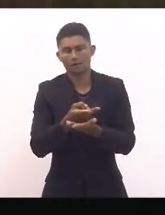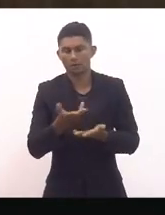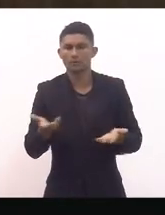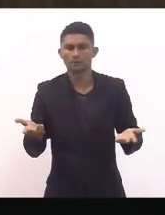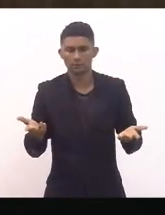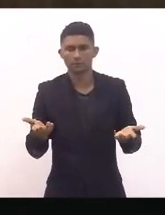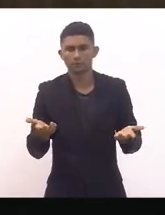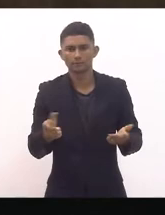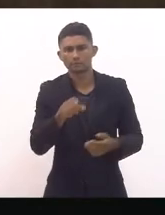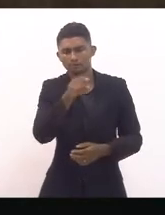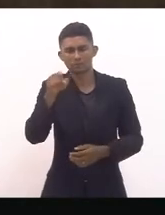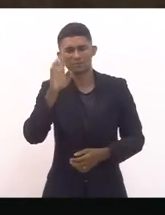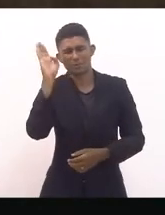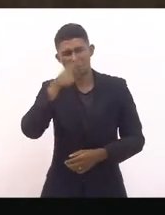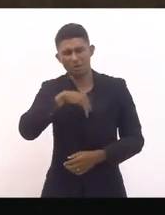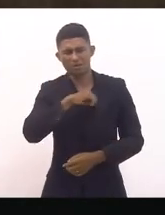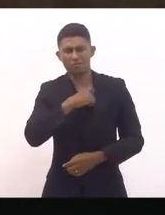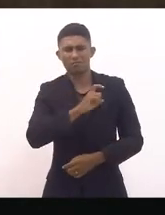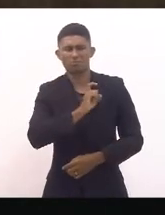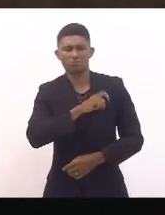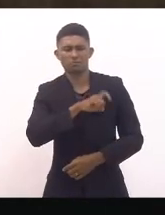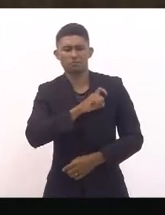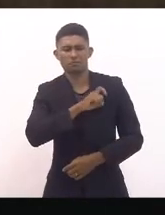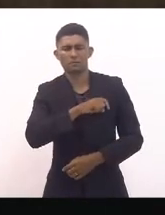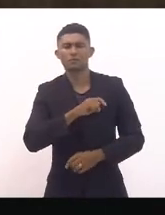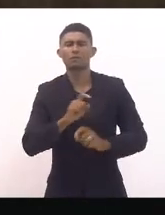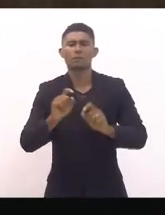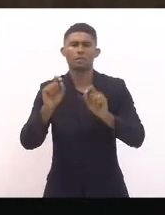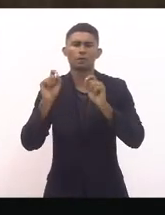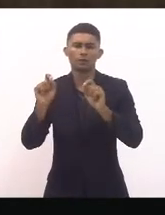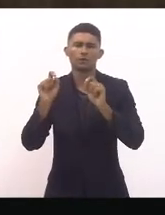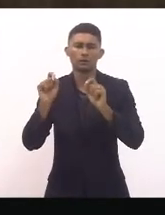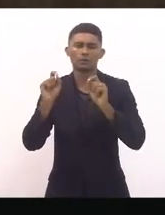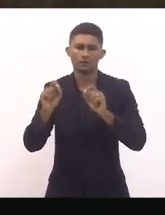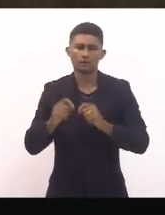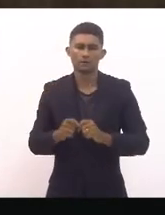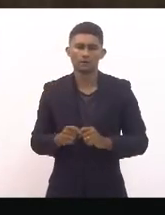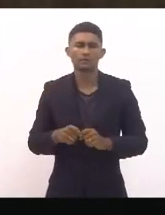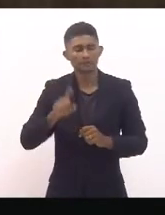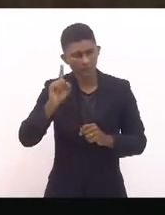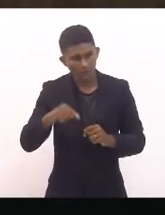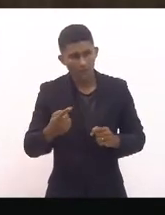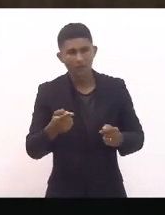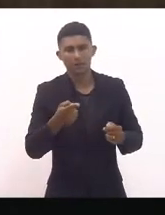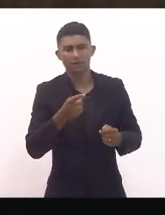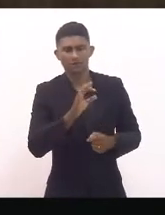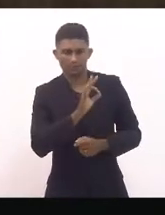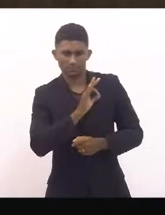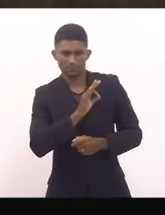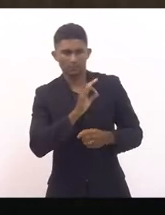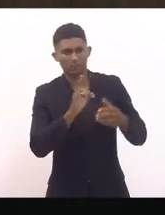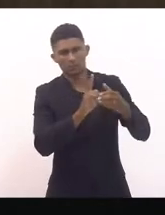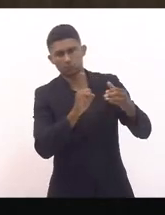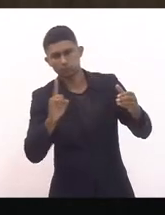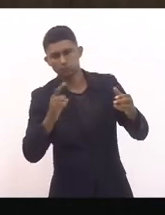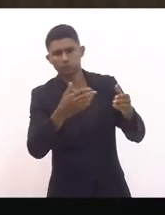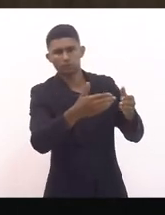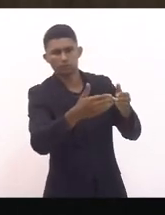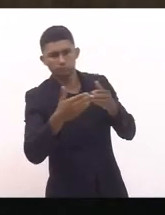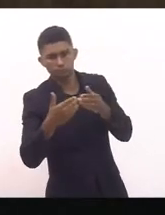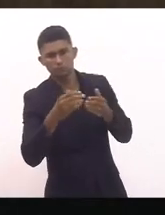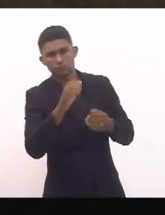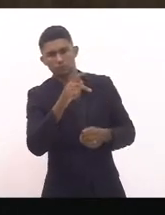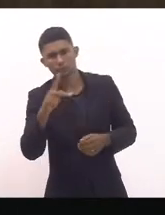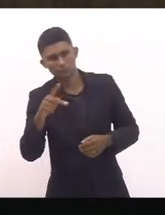essa crueldade de não estender aos inativos e aos pensionistas o direito à paridade e